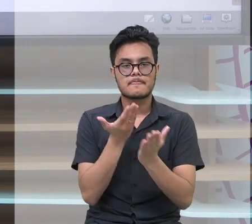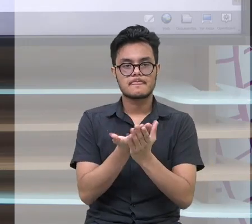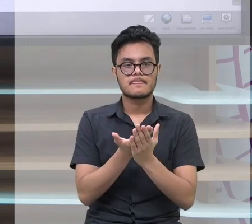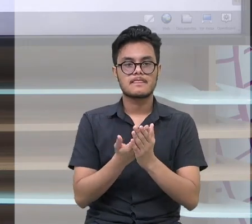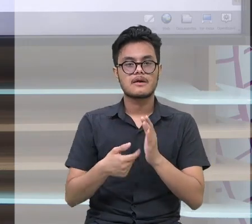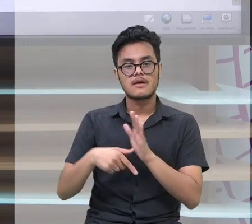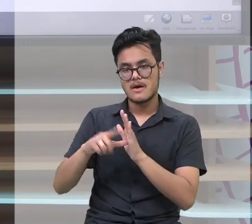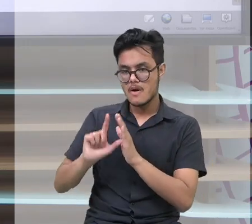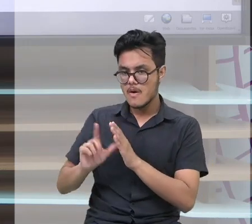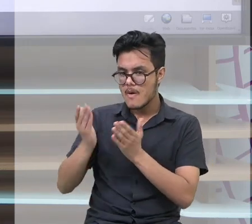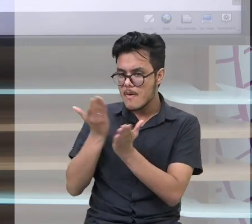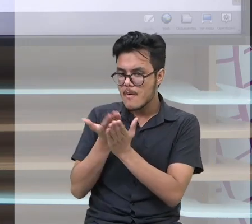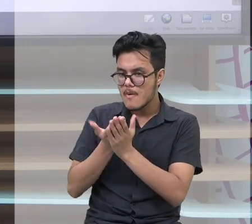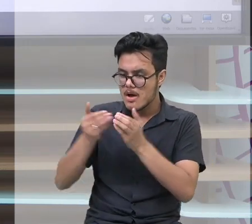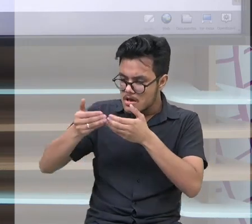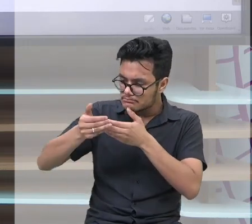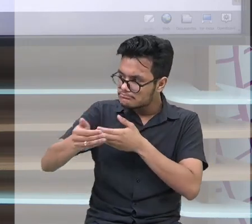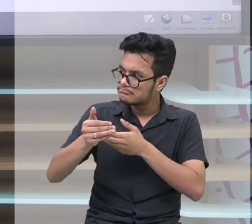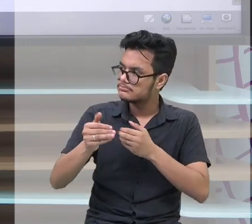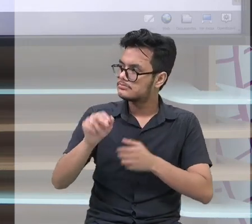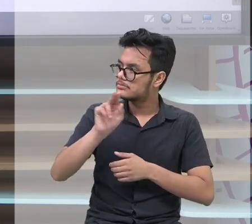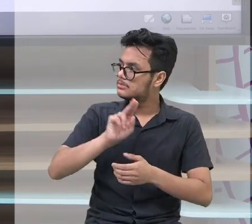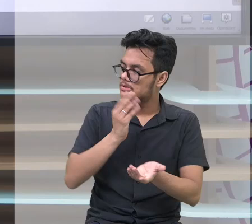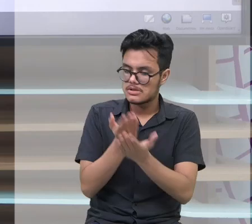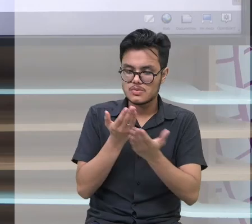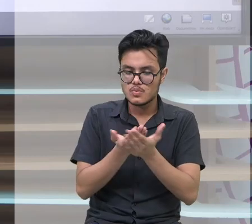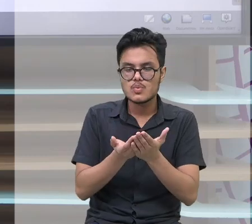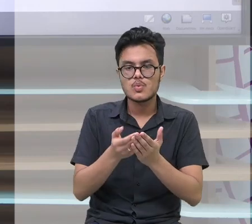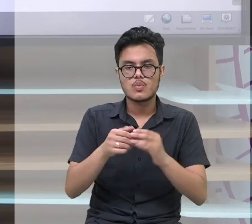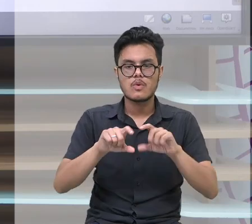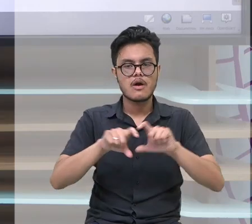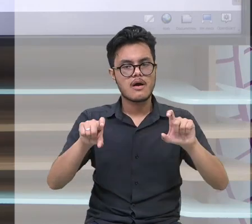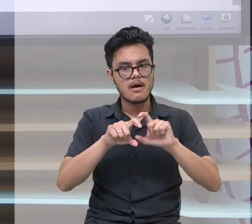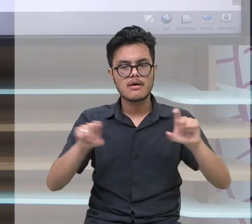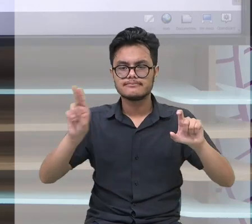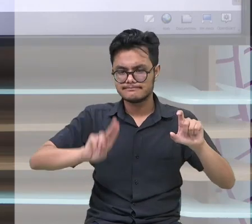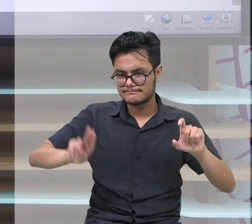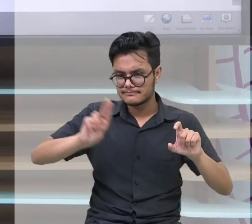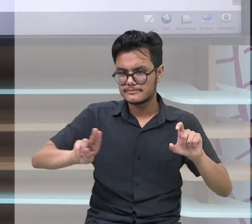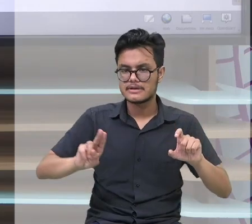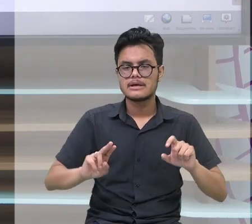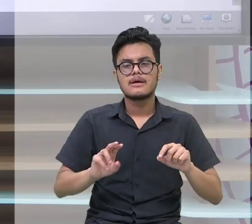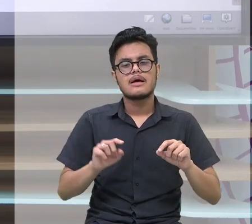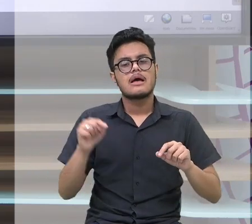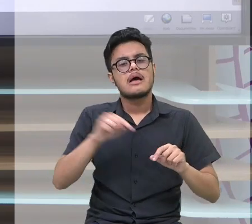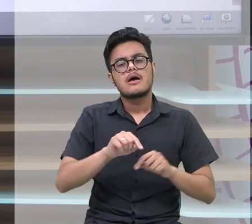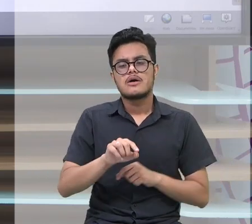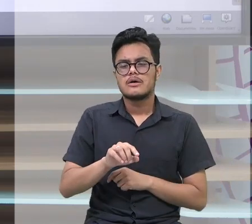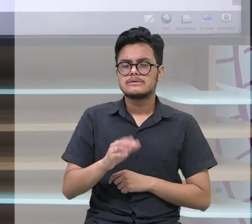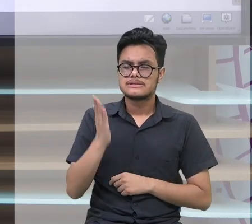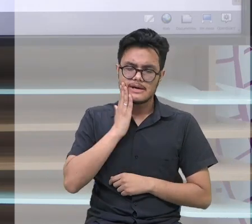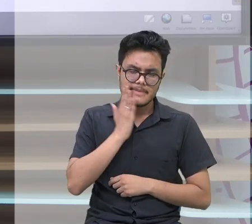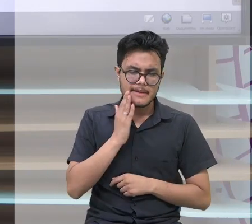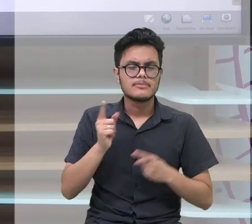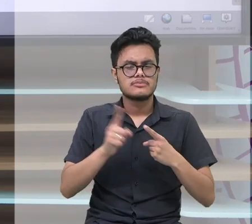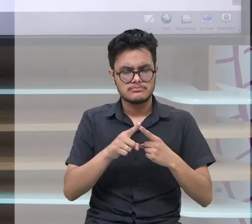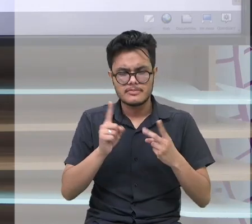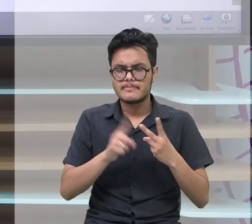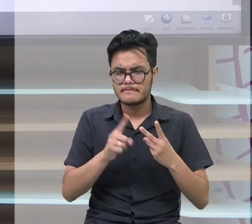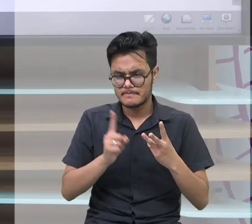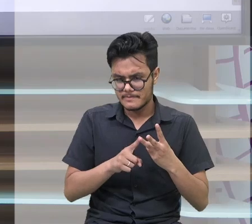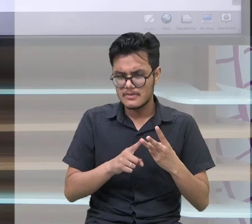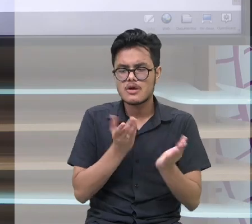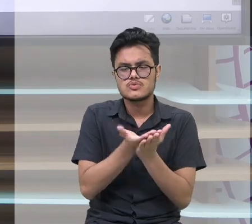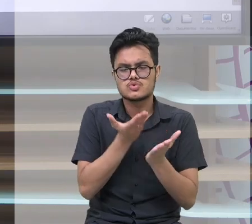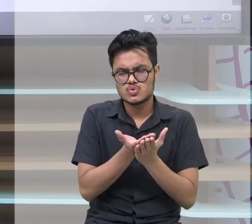bem no início, quando a gente estava estudando as funções, nós vimos a definição de domínio, contradomínio, imagem, né? Vimos